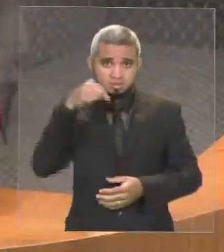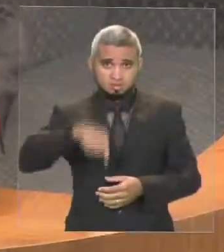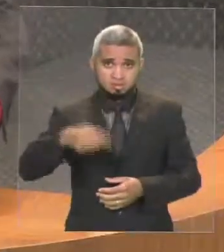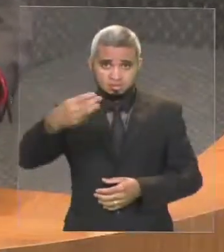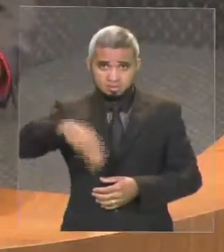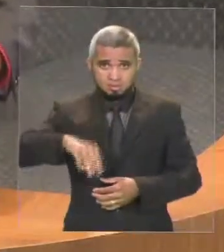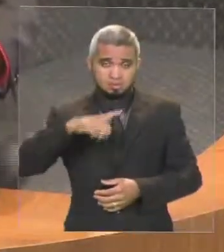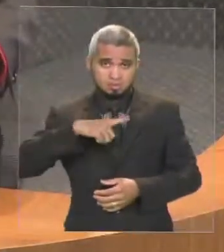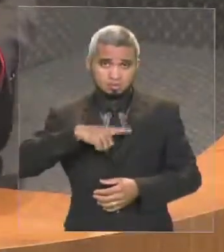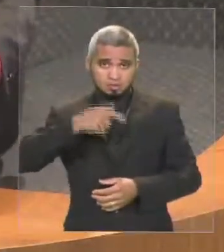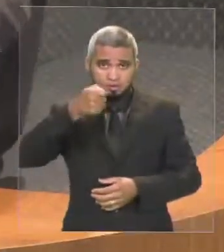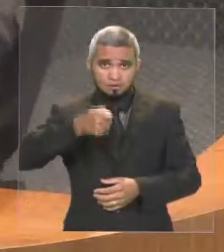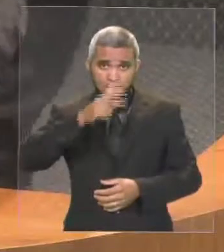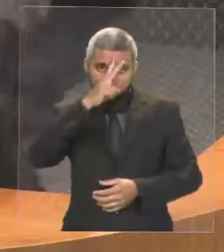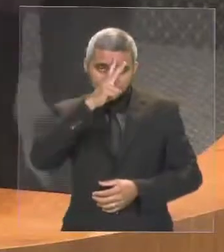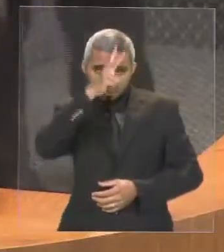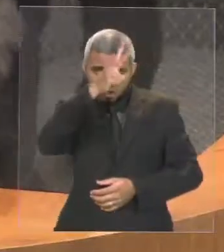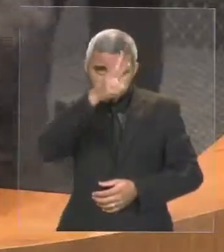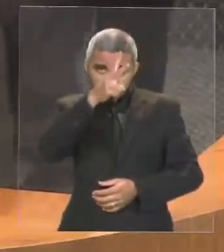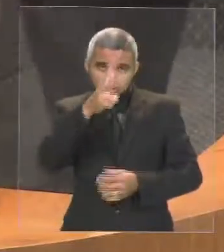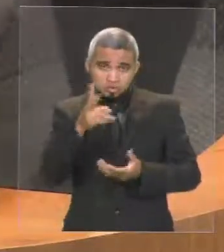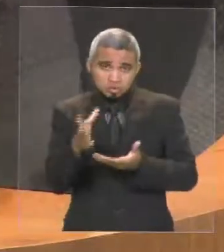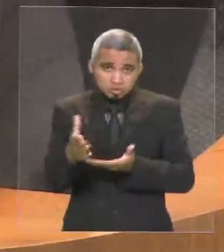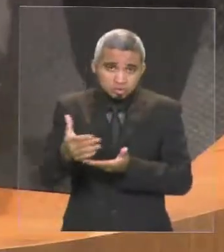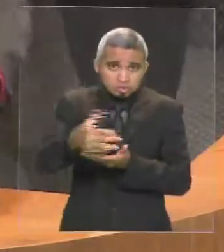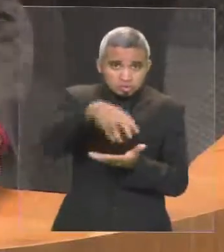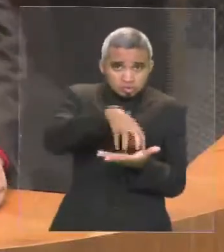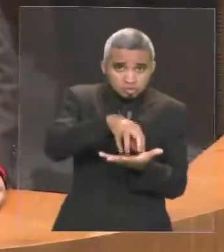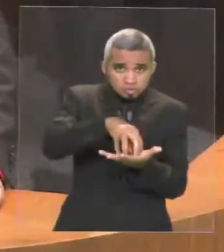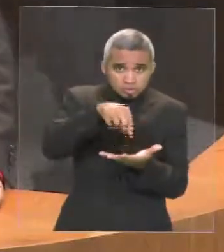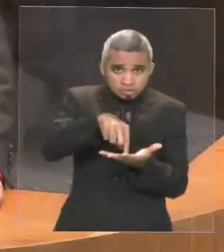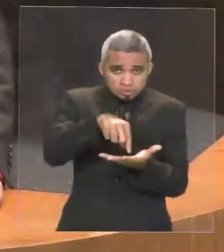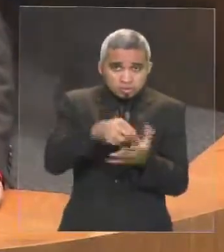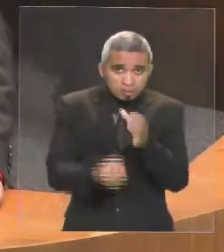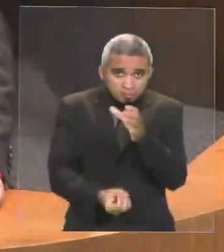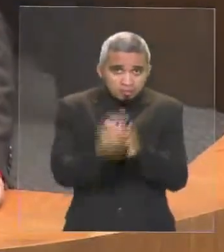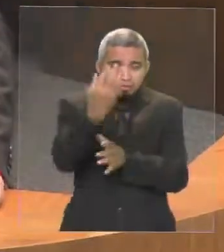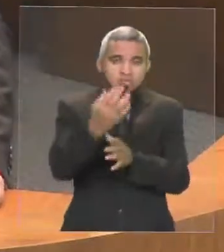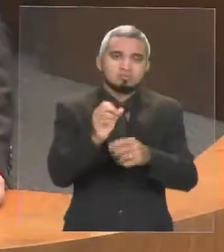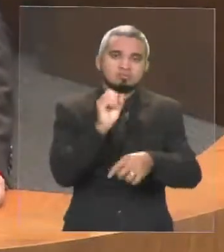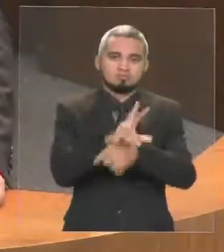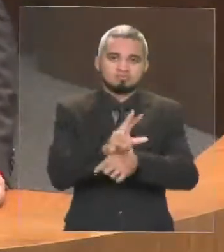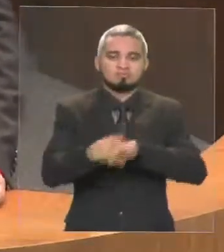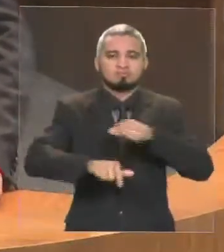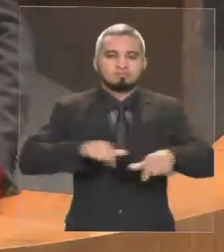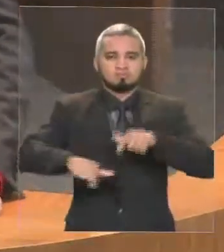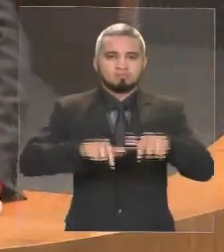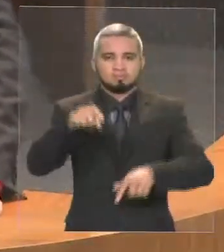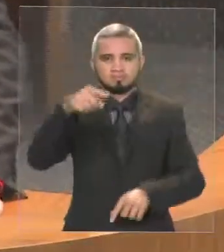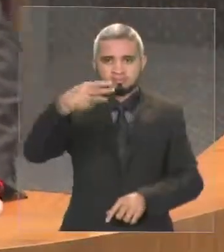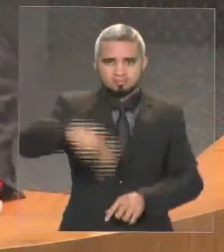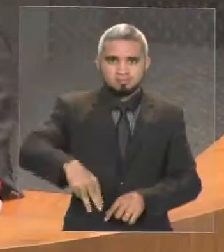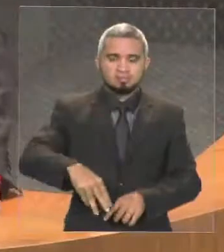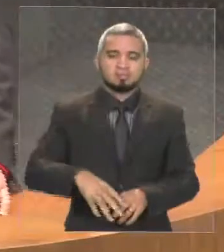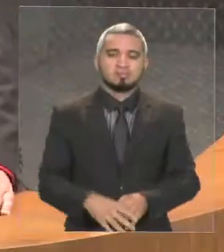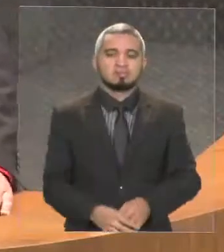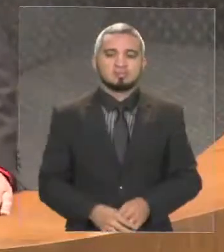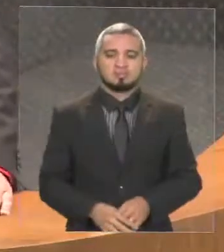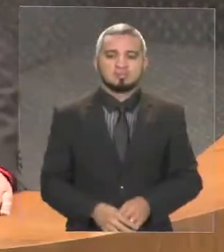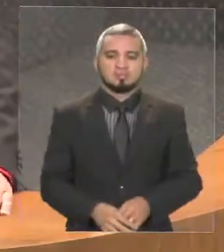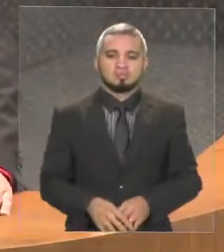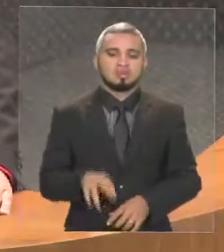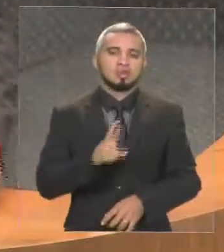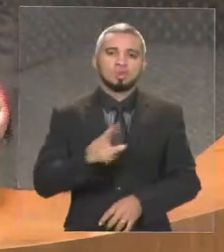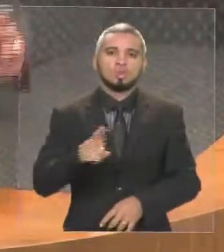mais forte, teremos mais empregos sendo gerados aqui, e não é algo de desprestigiar uma